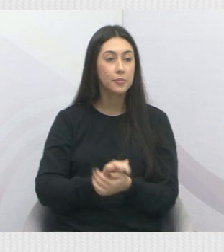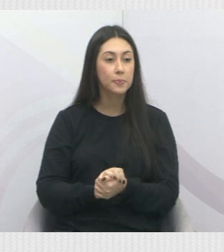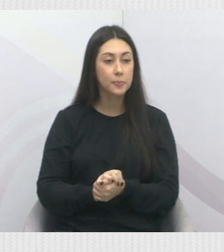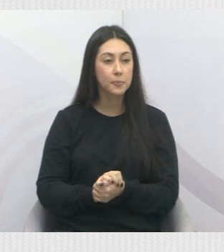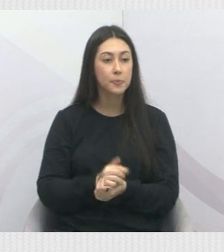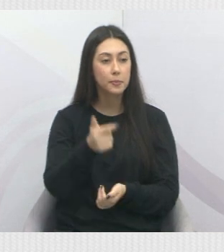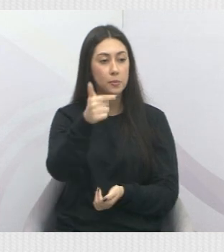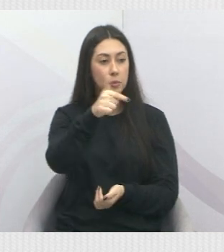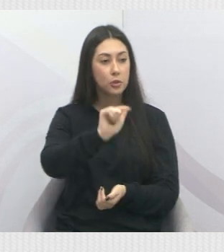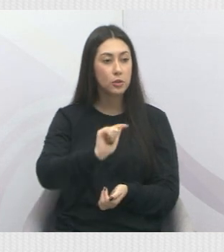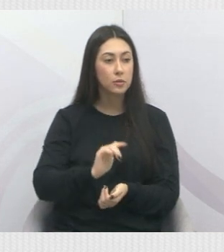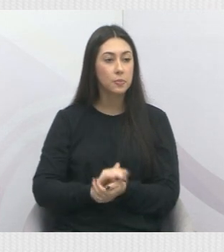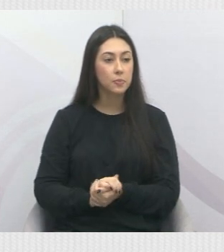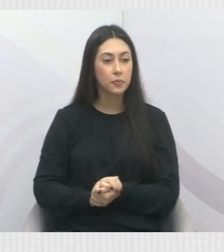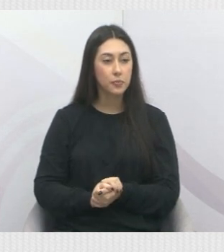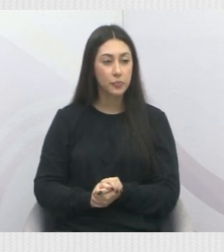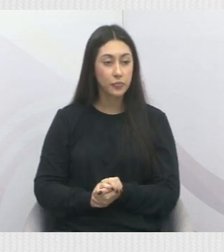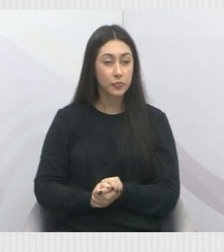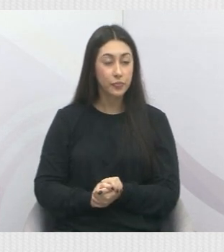Próximo slide, por gentileza.